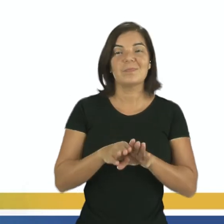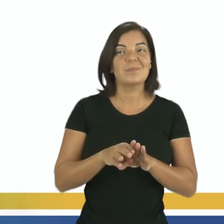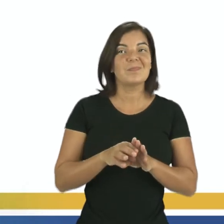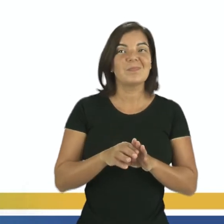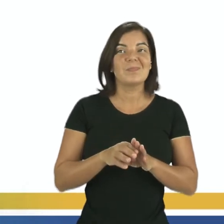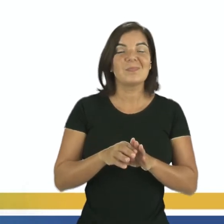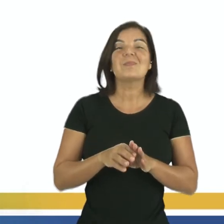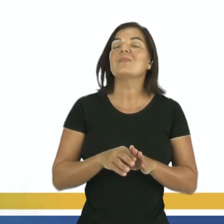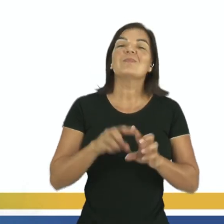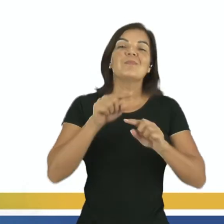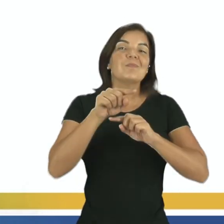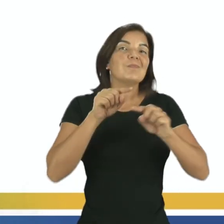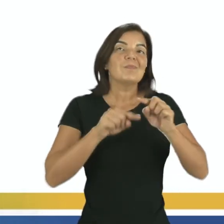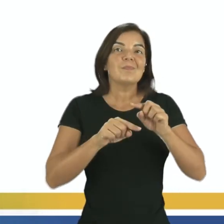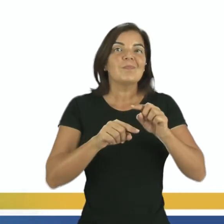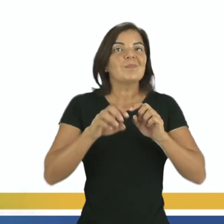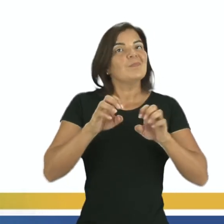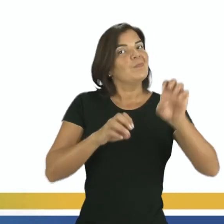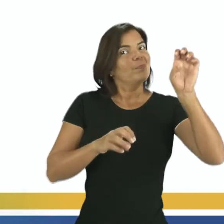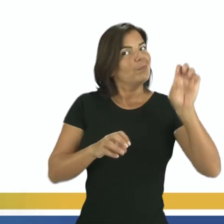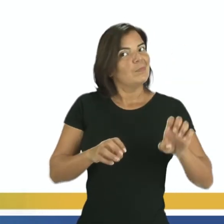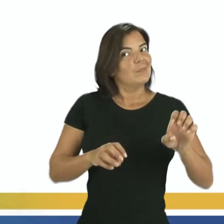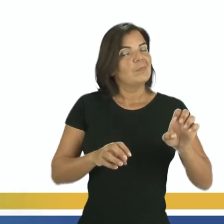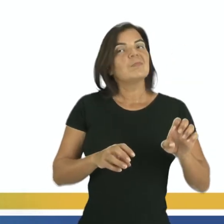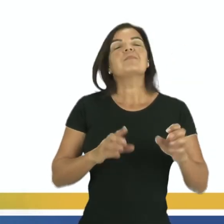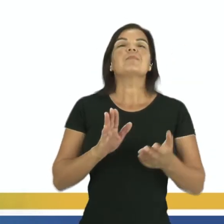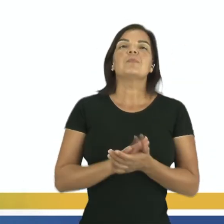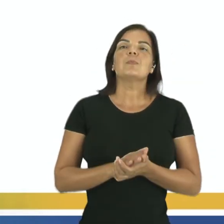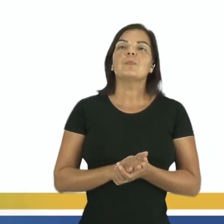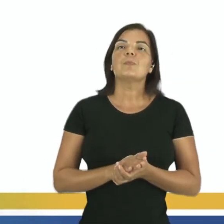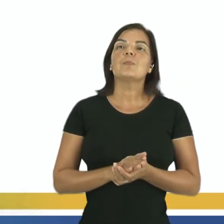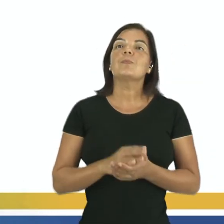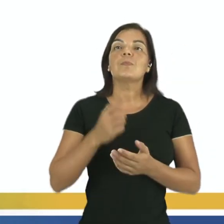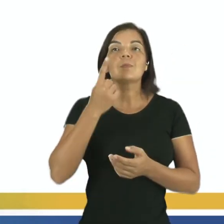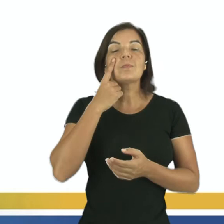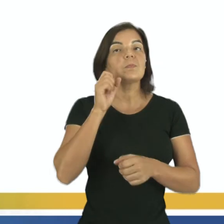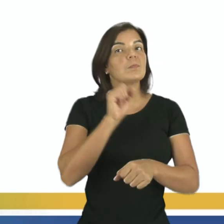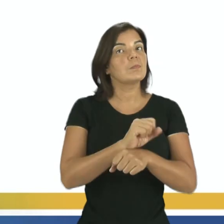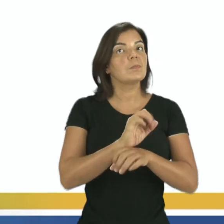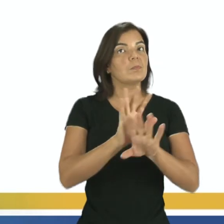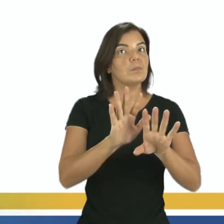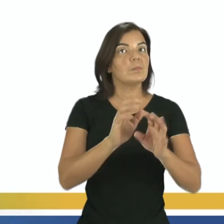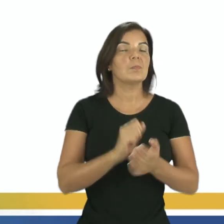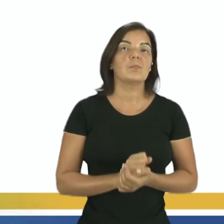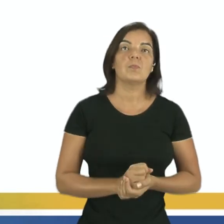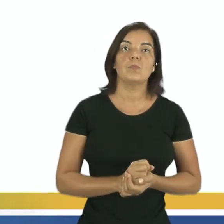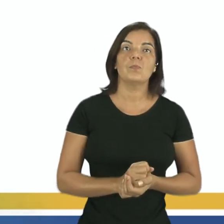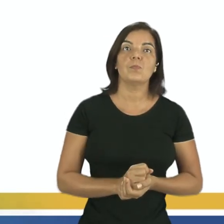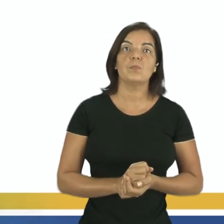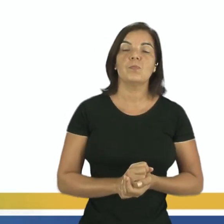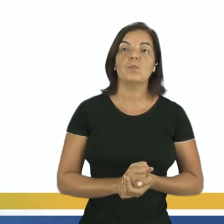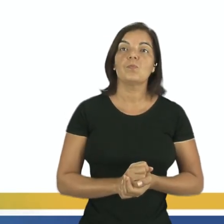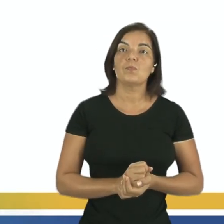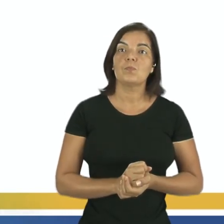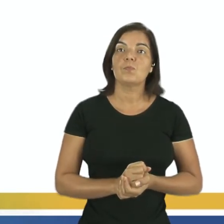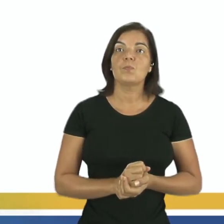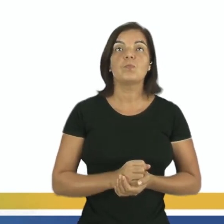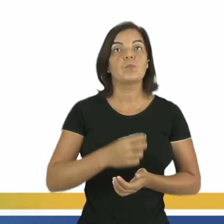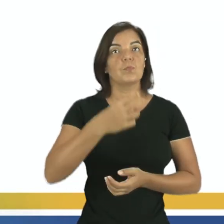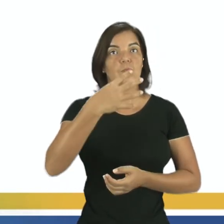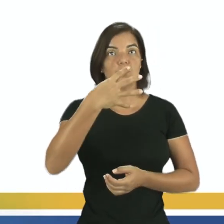dividir simultaneamente os números à esquerda. Então, em relação ao cálculo do MDC, eu paro por aí. Então, na decomposição prima